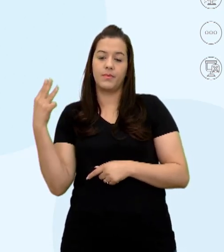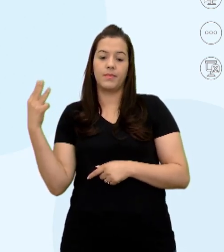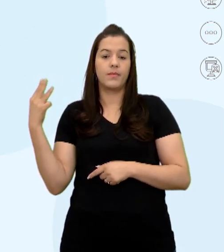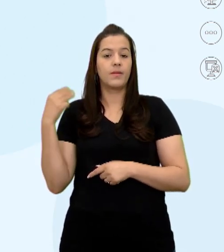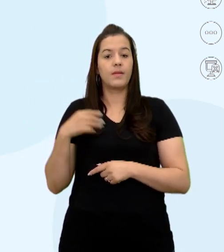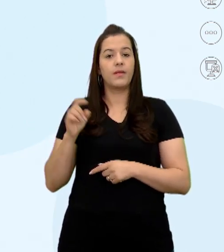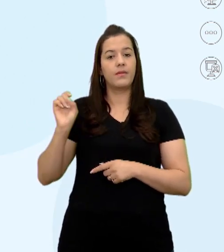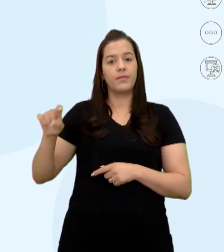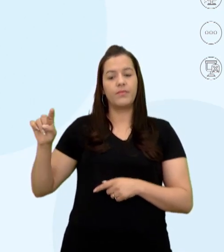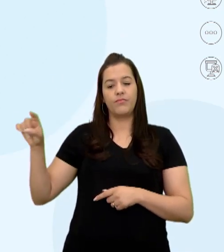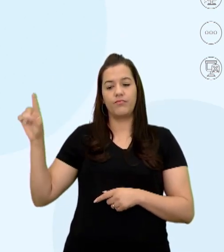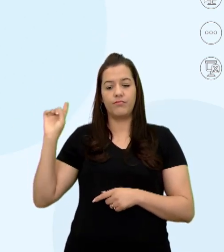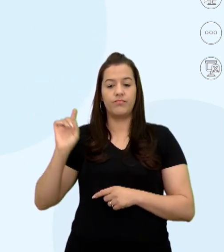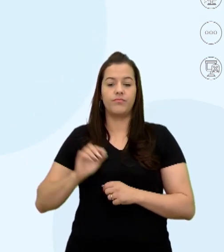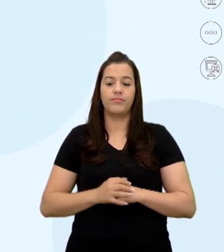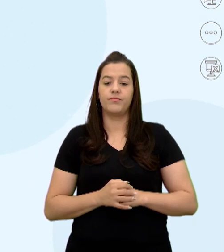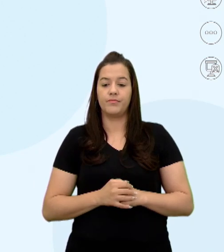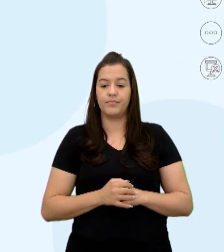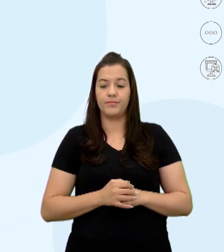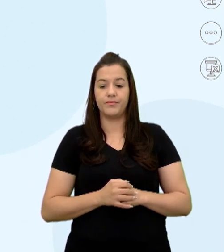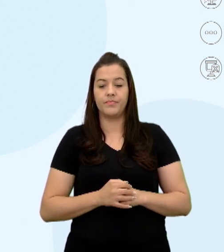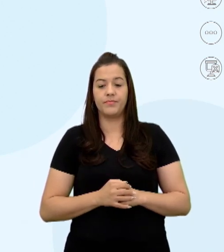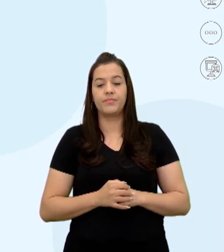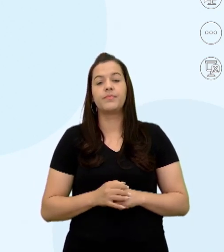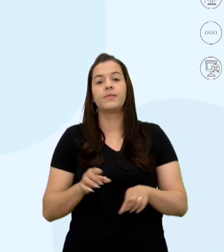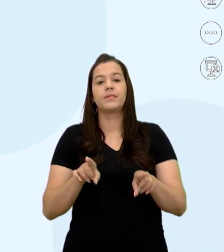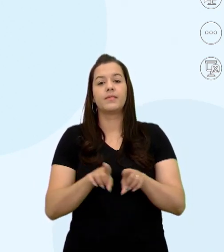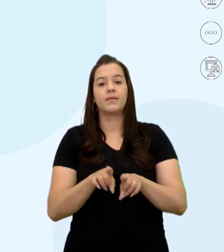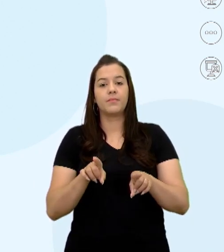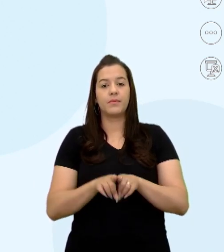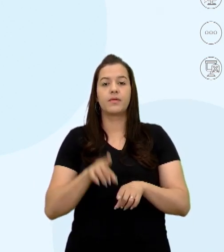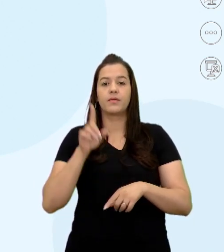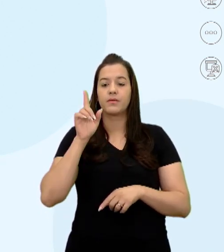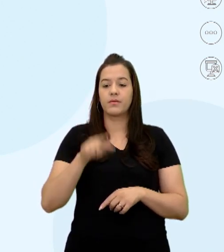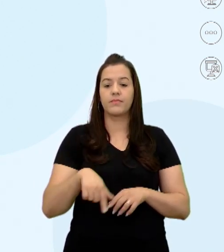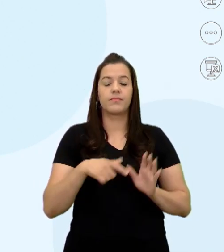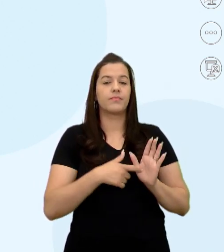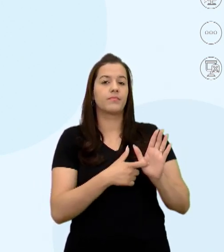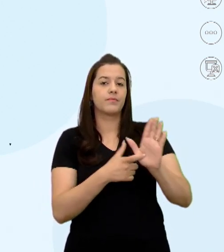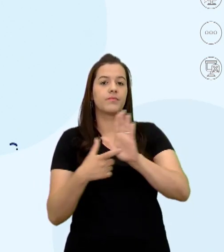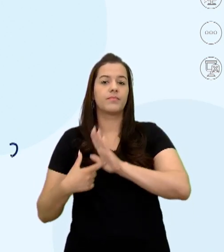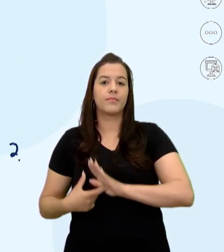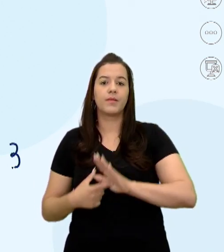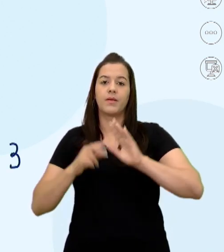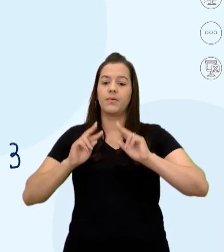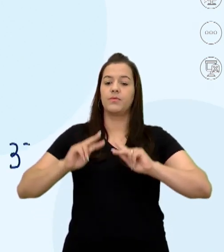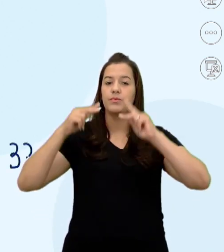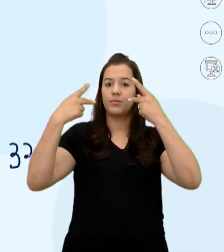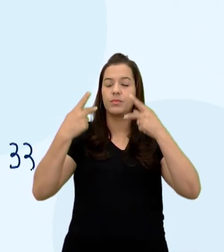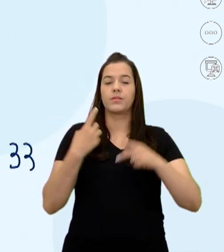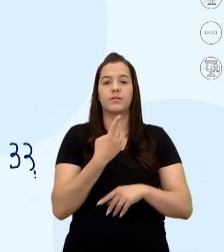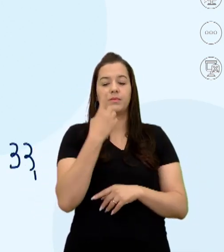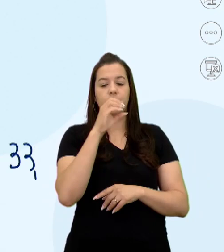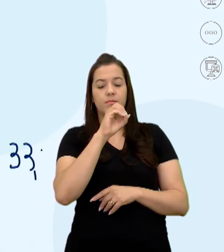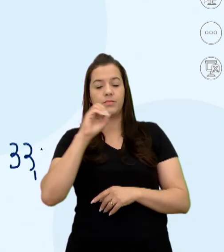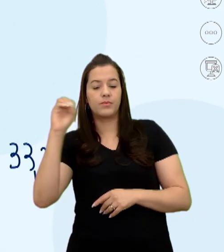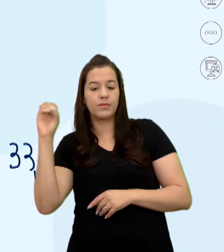0,333, e aí vai ficar até o infinito. Isso. Né? Que vai representar, multiplicando isso por 100,